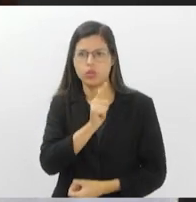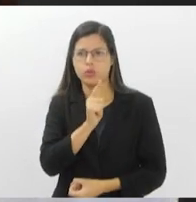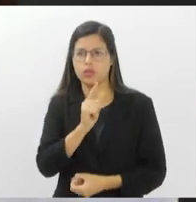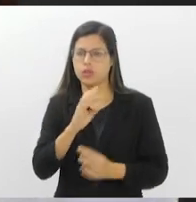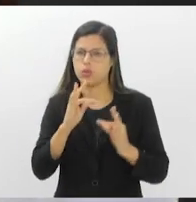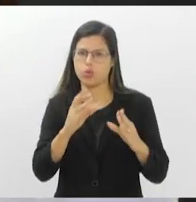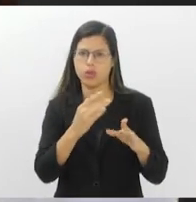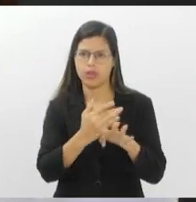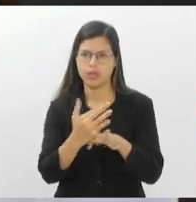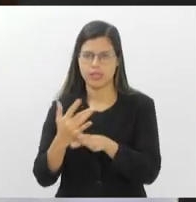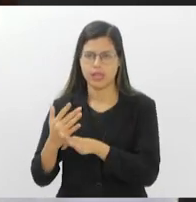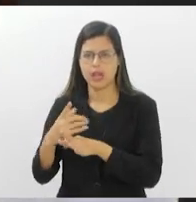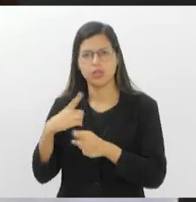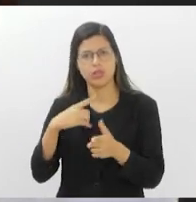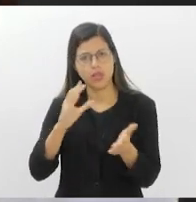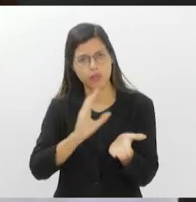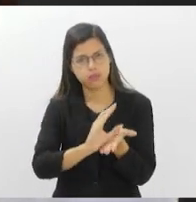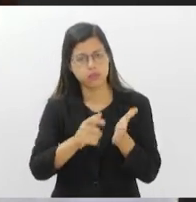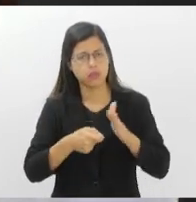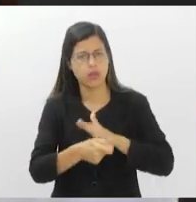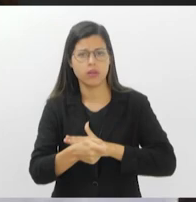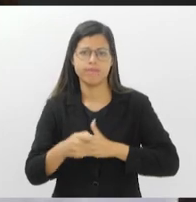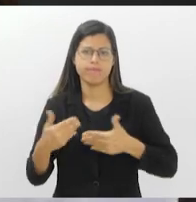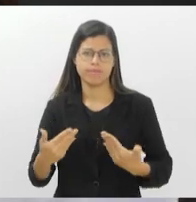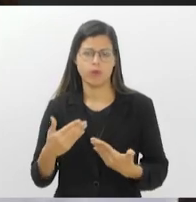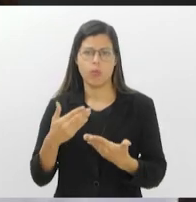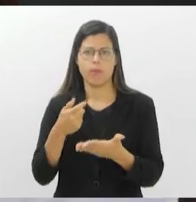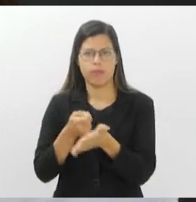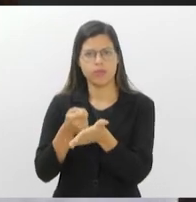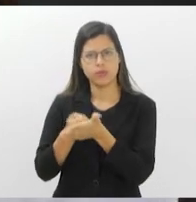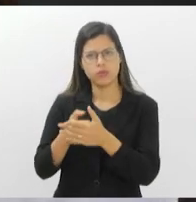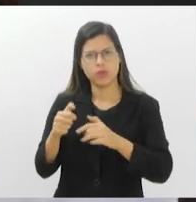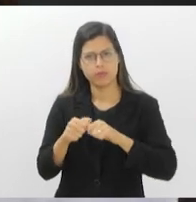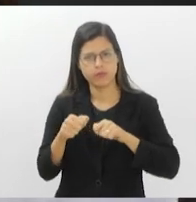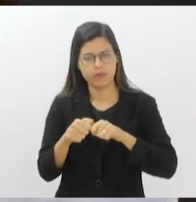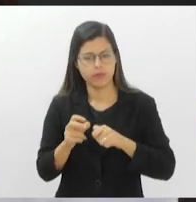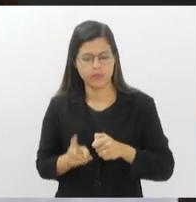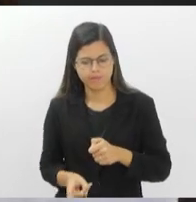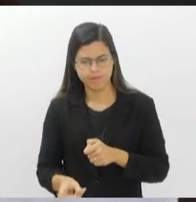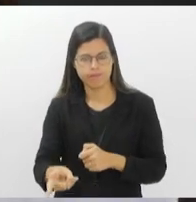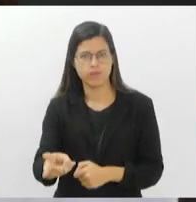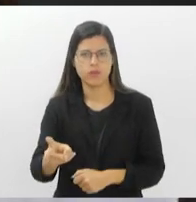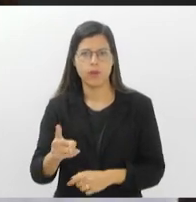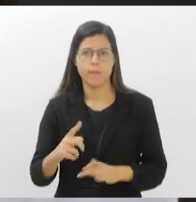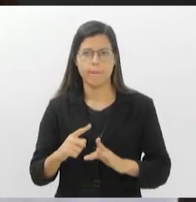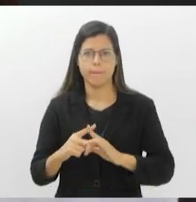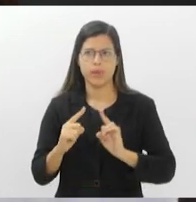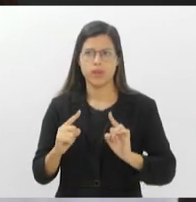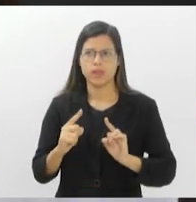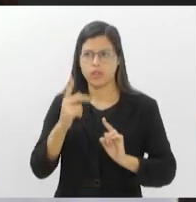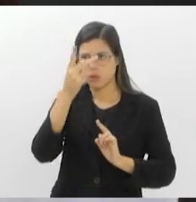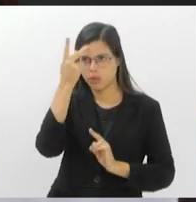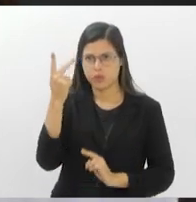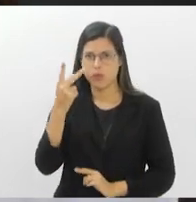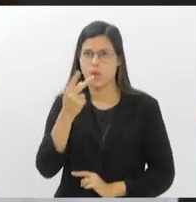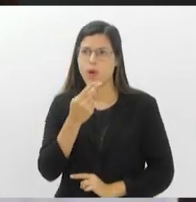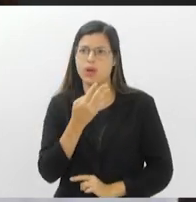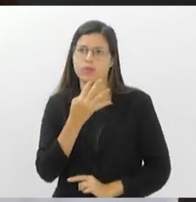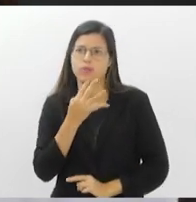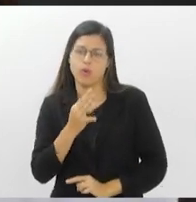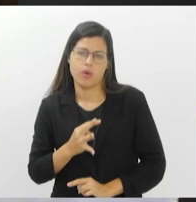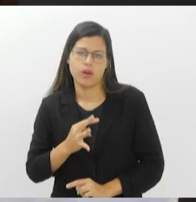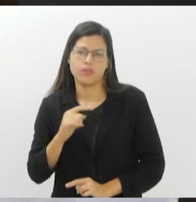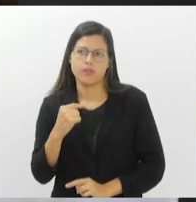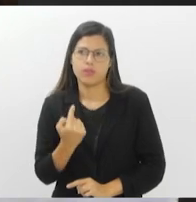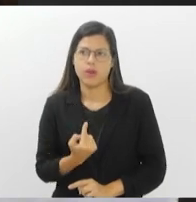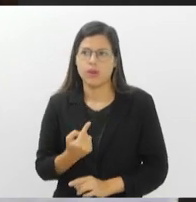Estado. Então, é uma batalha que a gente tem feito permanentemente, mas assim como nem todo mundo conhece a gente ainda não conhece todo mundo.